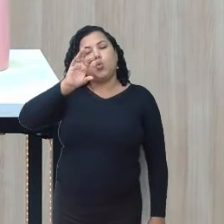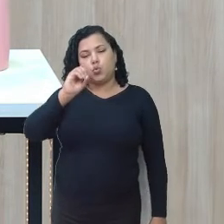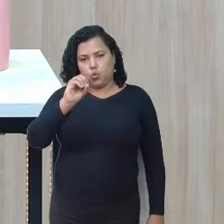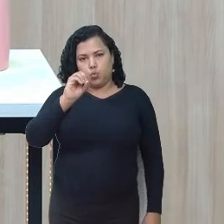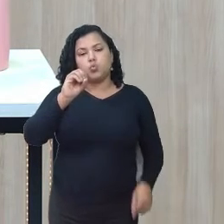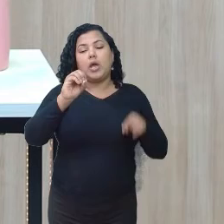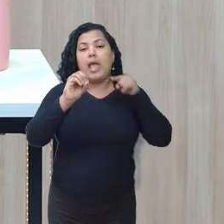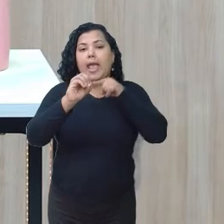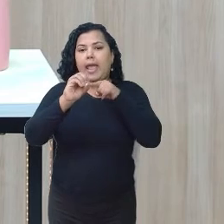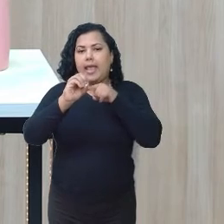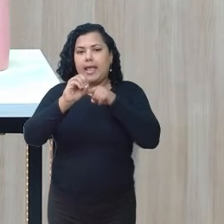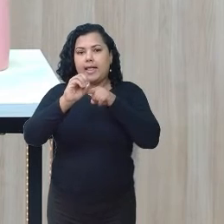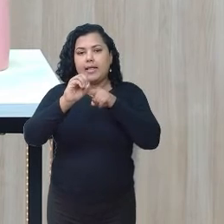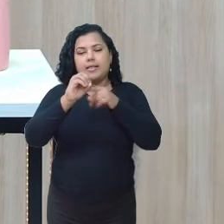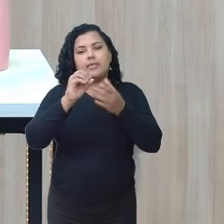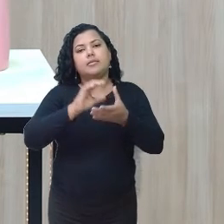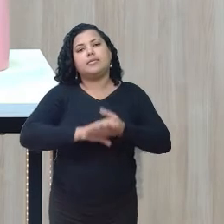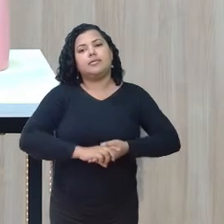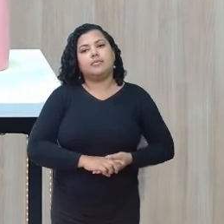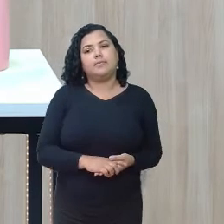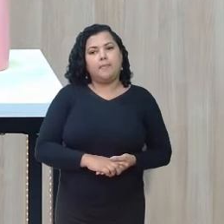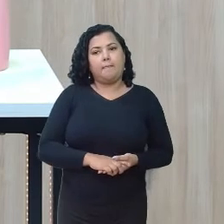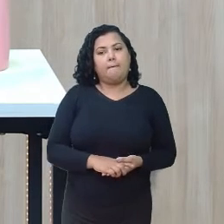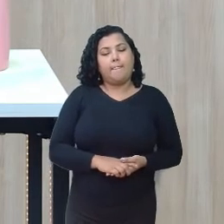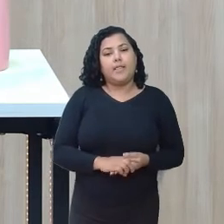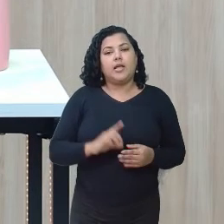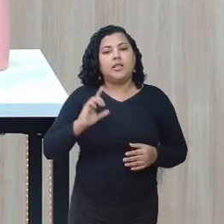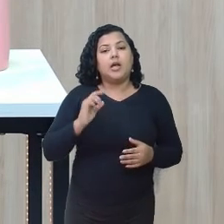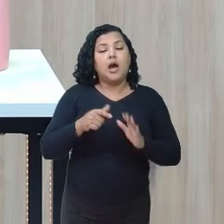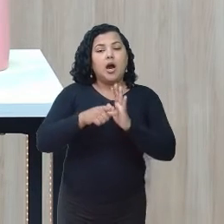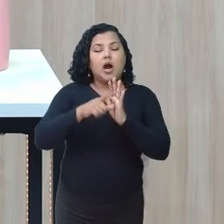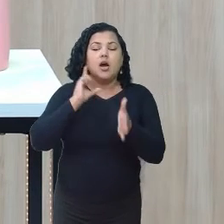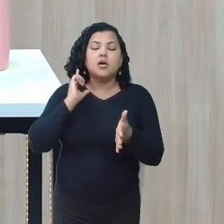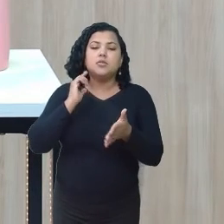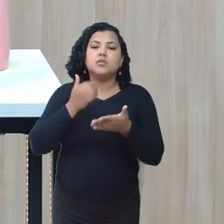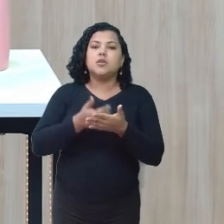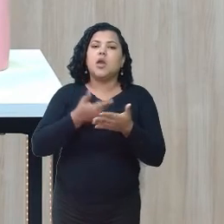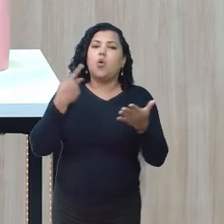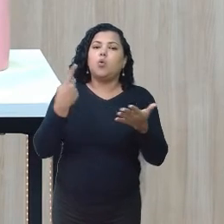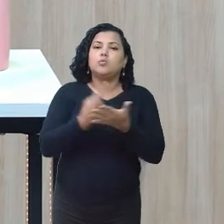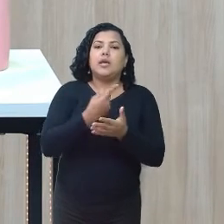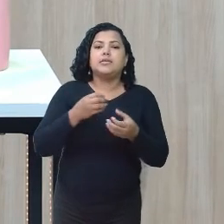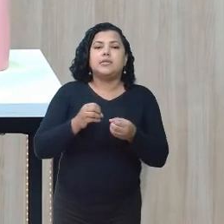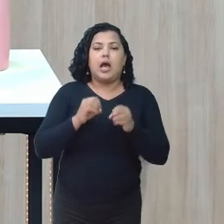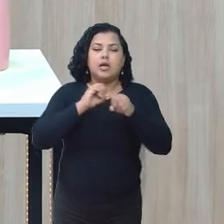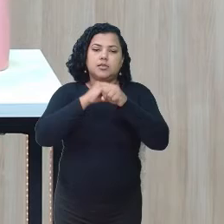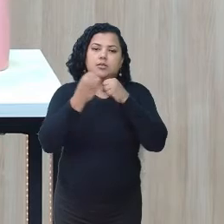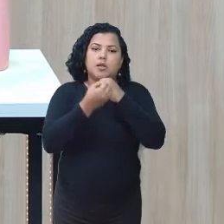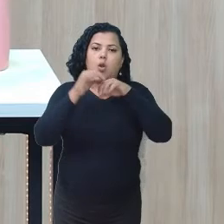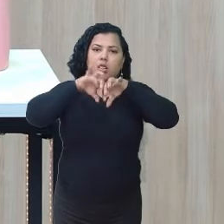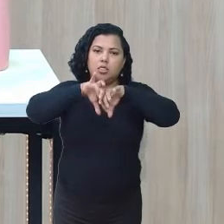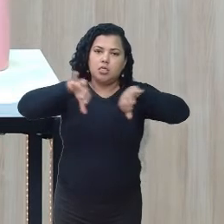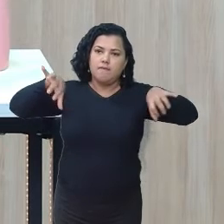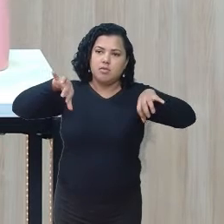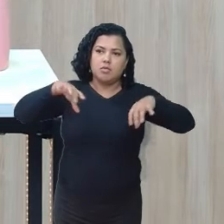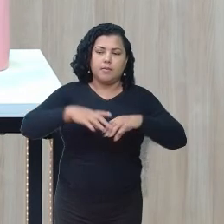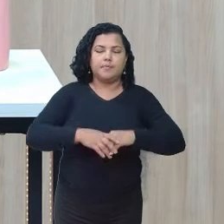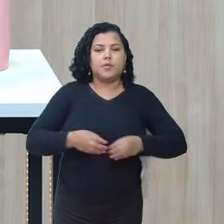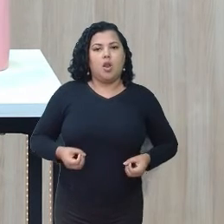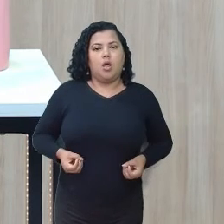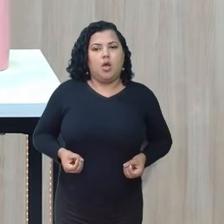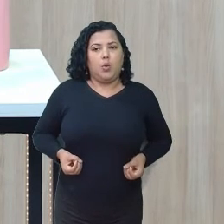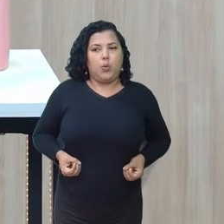óvulo antes que aconteça a divisão celular. E esse caminho, a partir do ovócito e